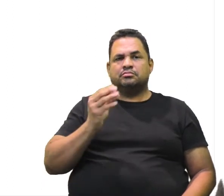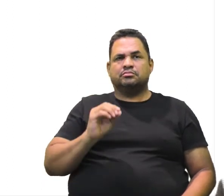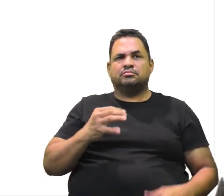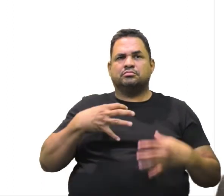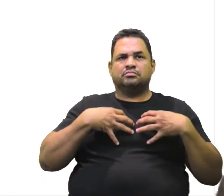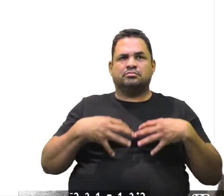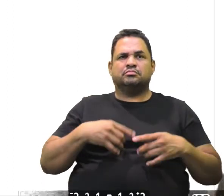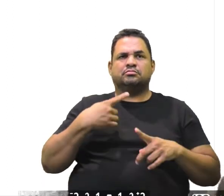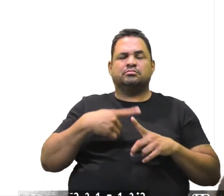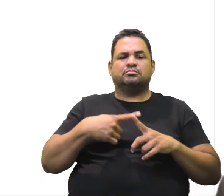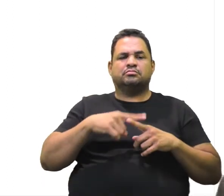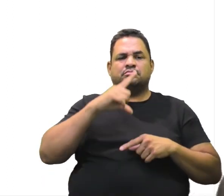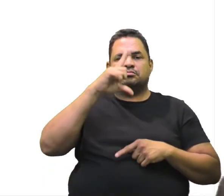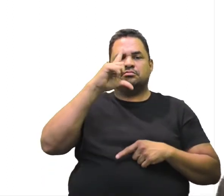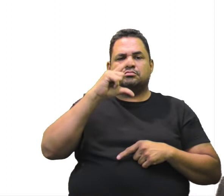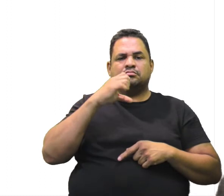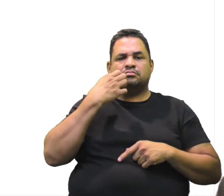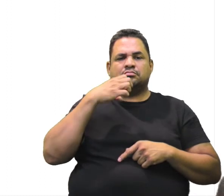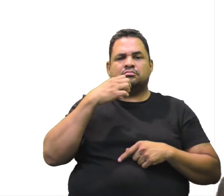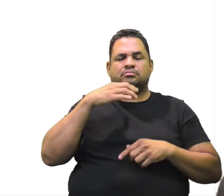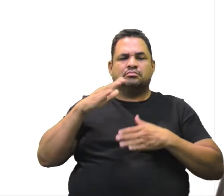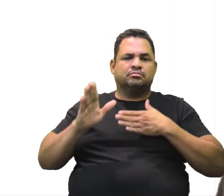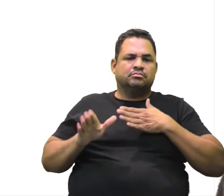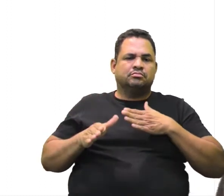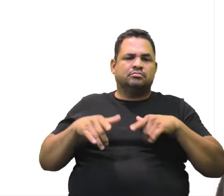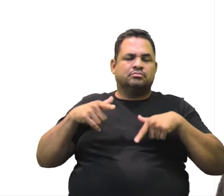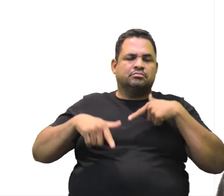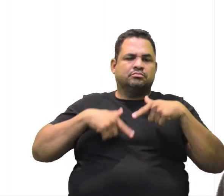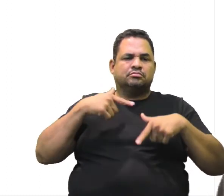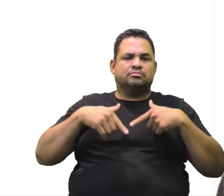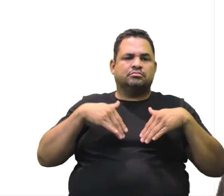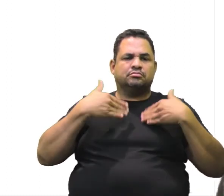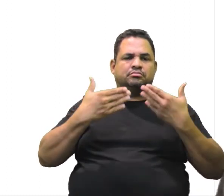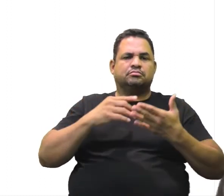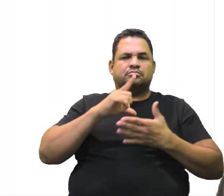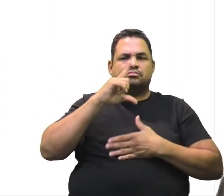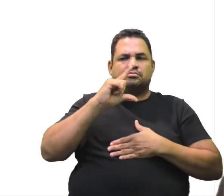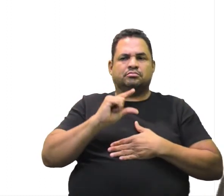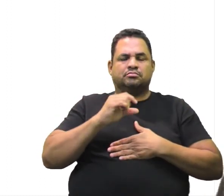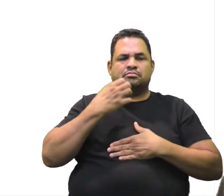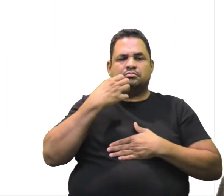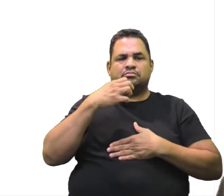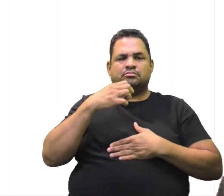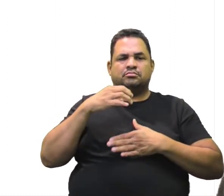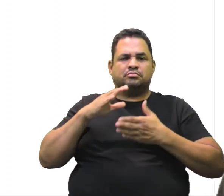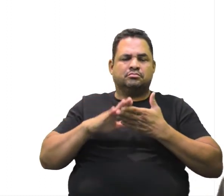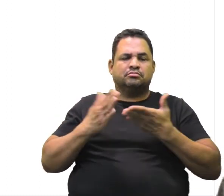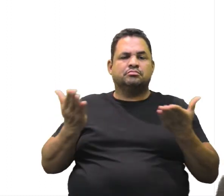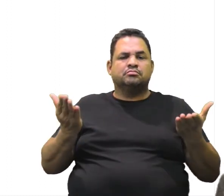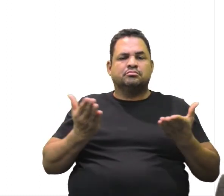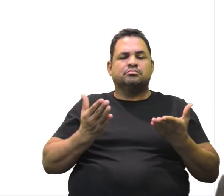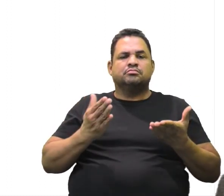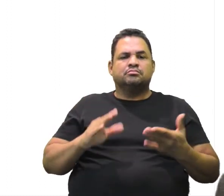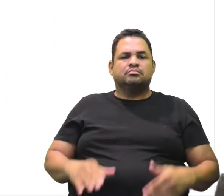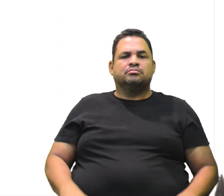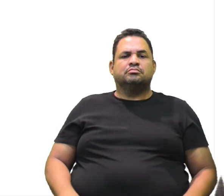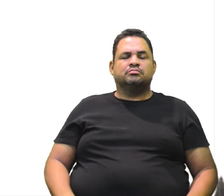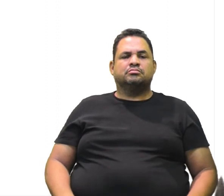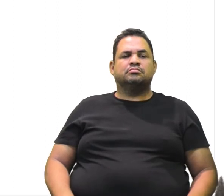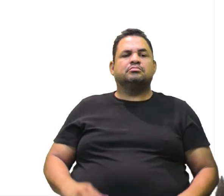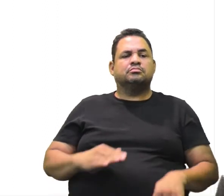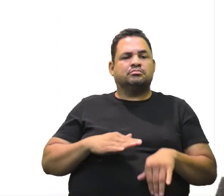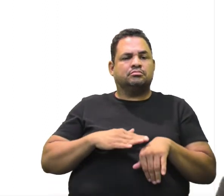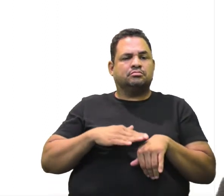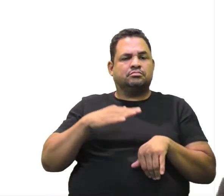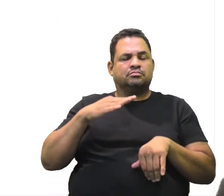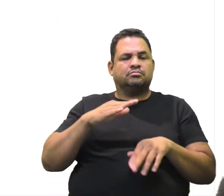ela diminui a energia de ativação. Isto é, quanto mais diminui a energia de ativação,